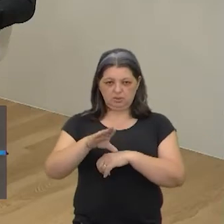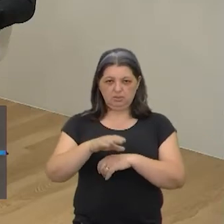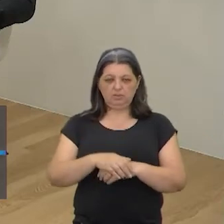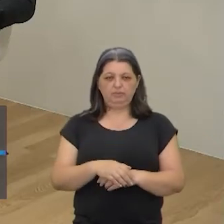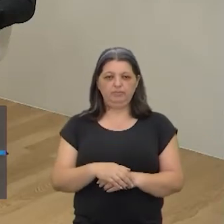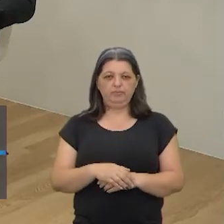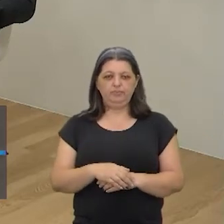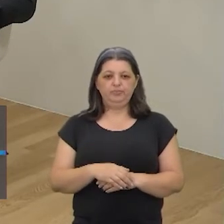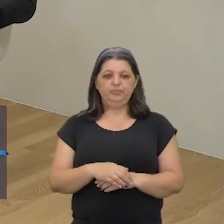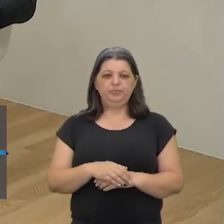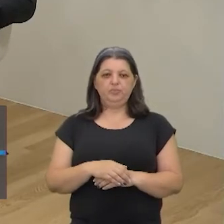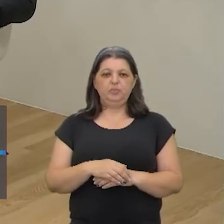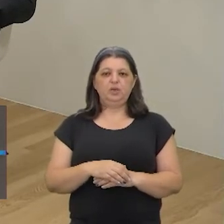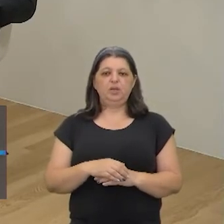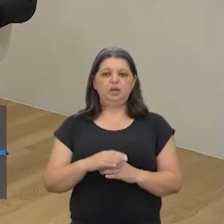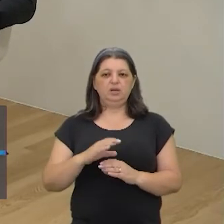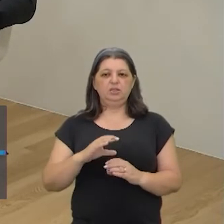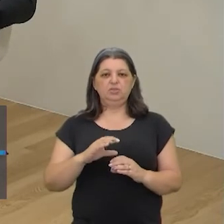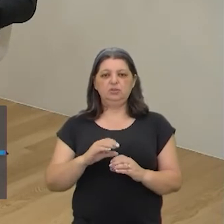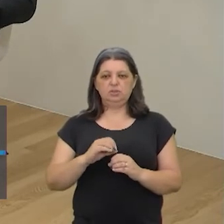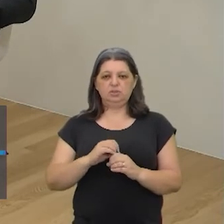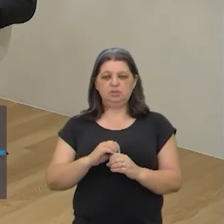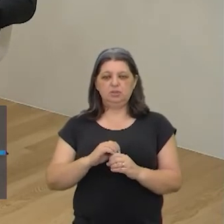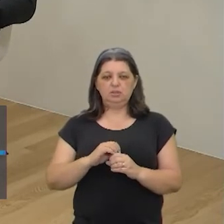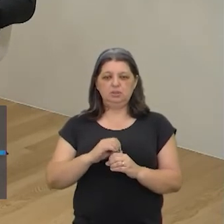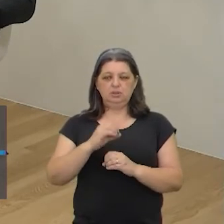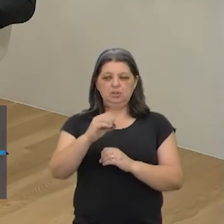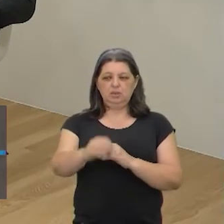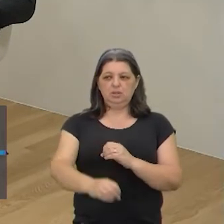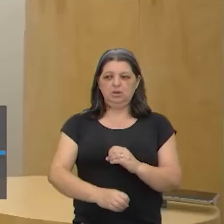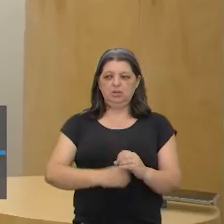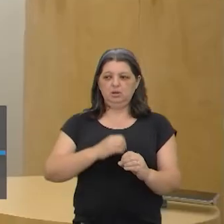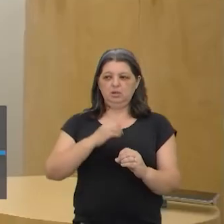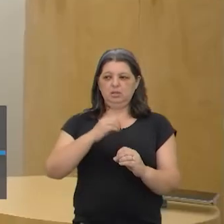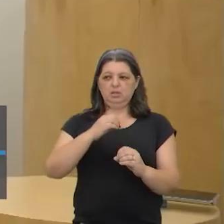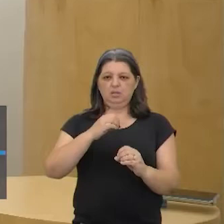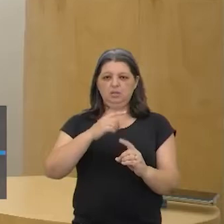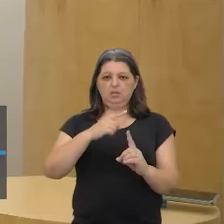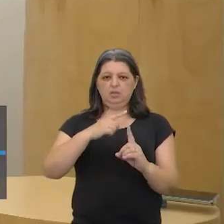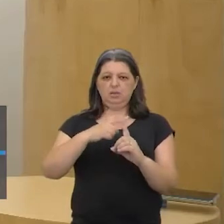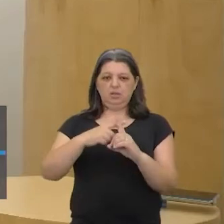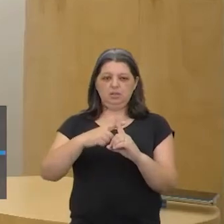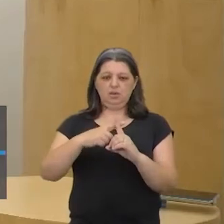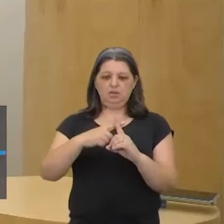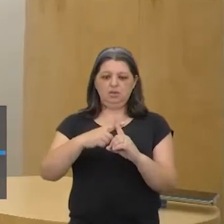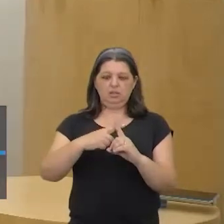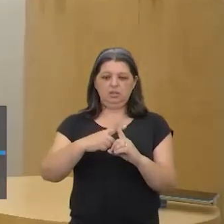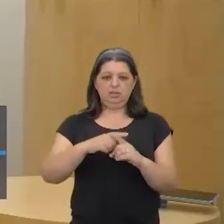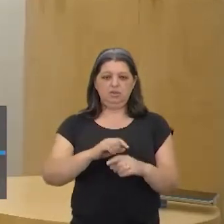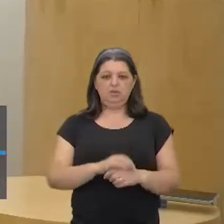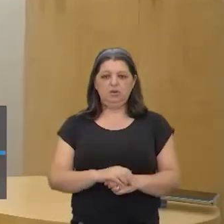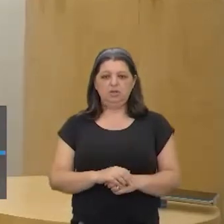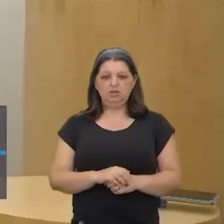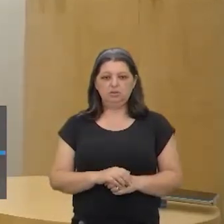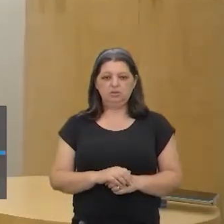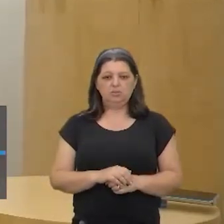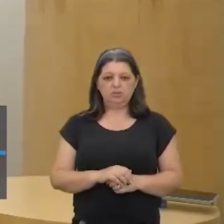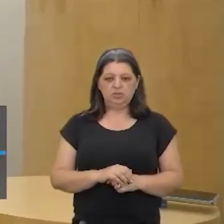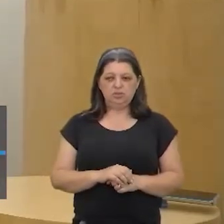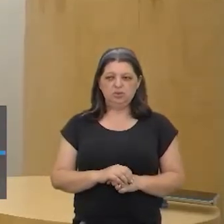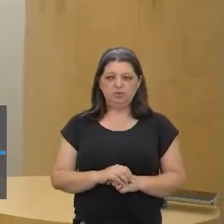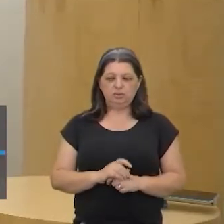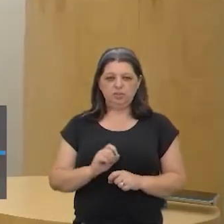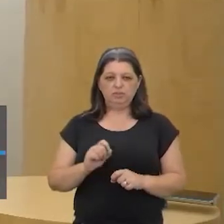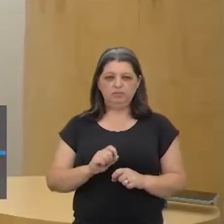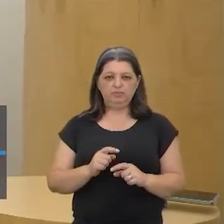cátions e ânions que ela tá doida para contar para vocês. Não, então, eu tava conversando com a Georgia sobre... A gente tava falando sobre